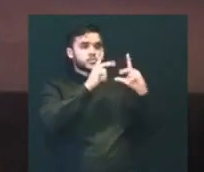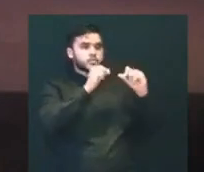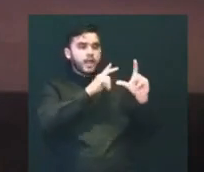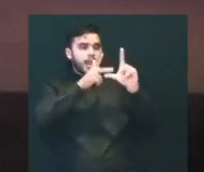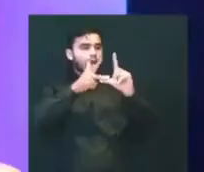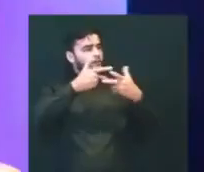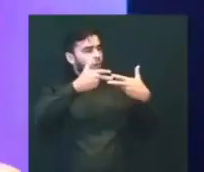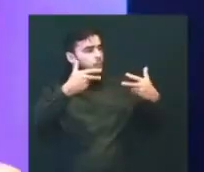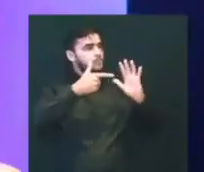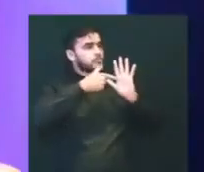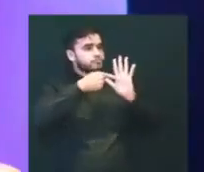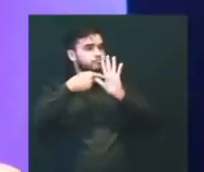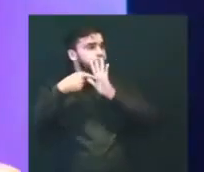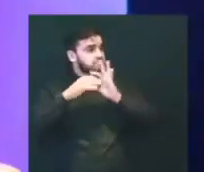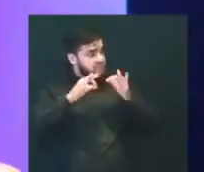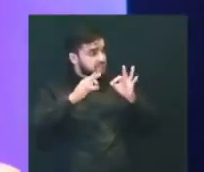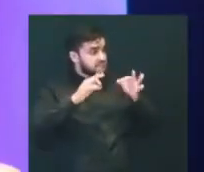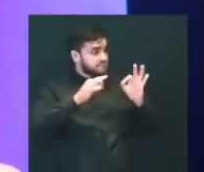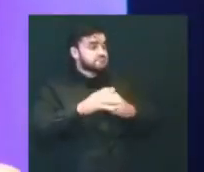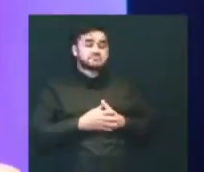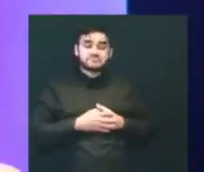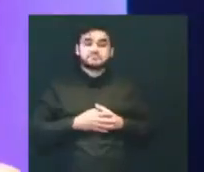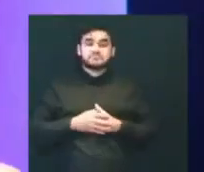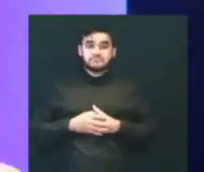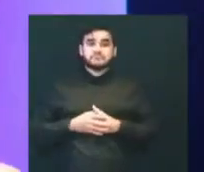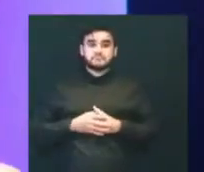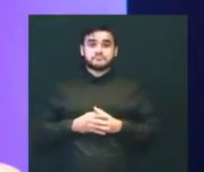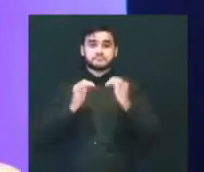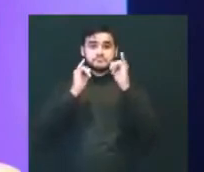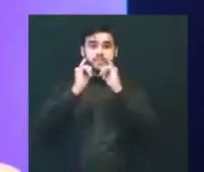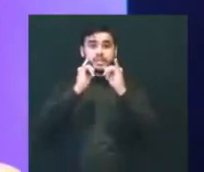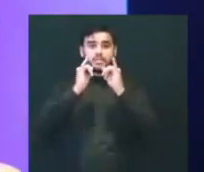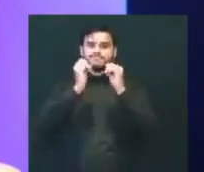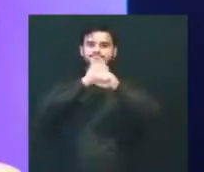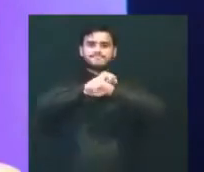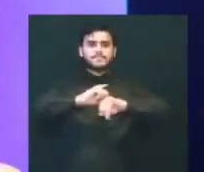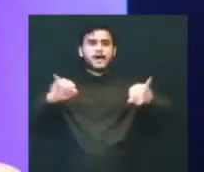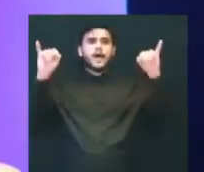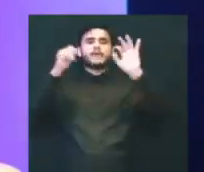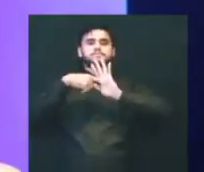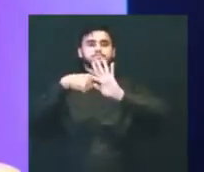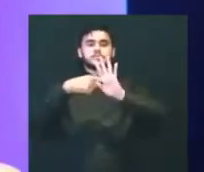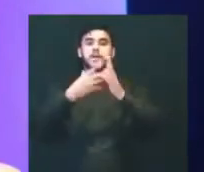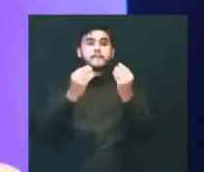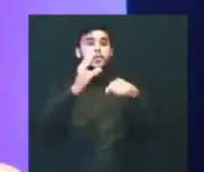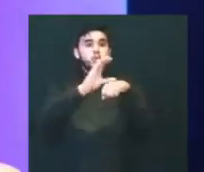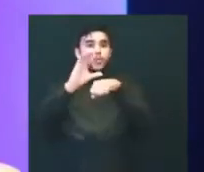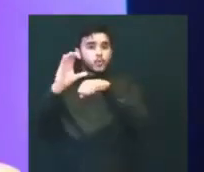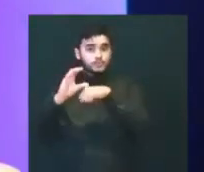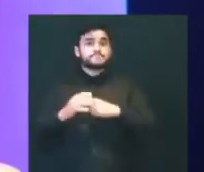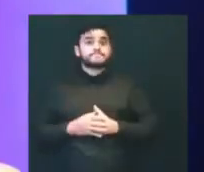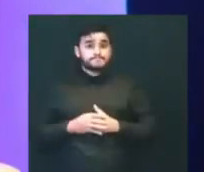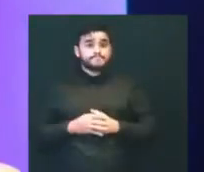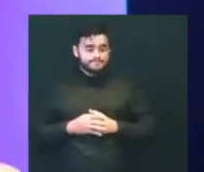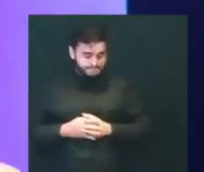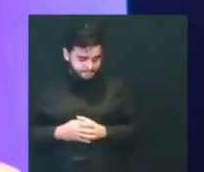lives. A internet ela veio agora um boom de cursos, de coisas, as pessoas ensinando tudo, né?